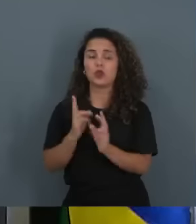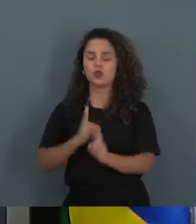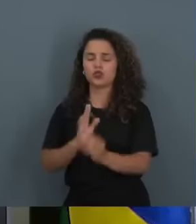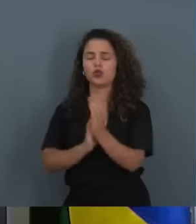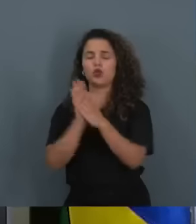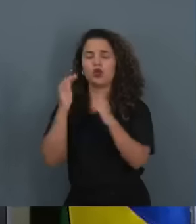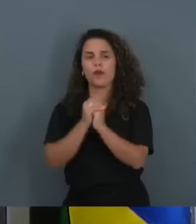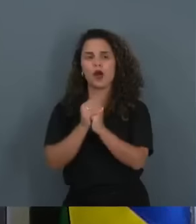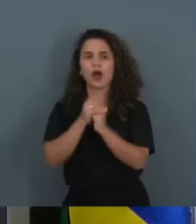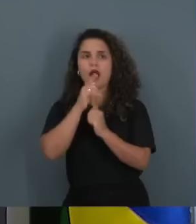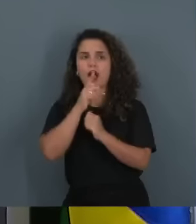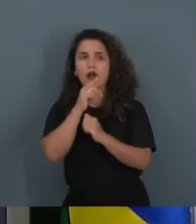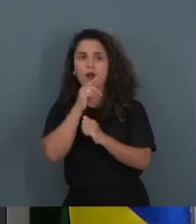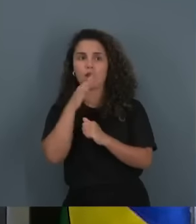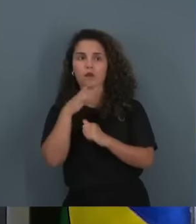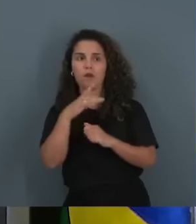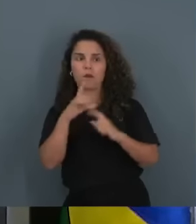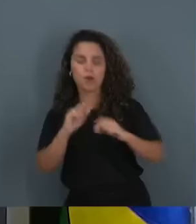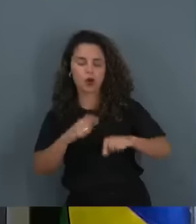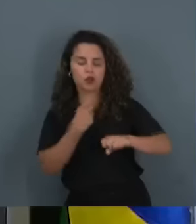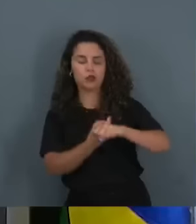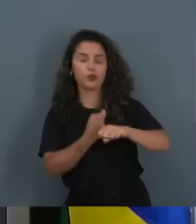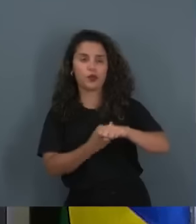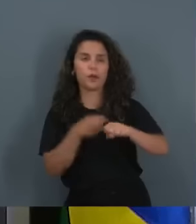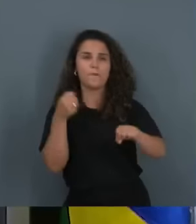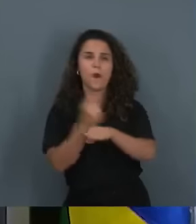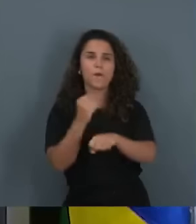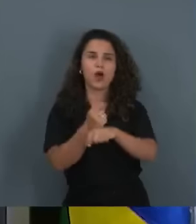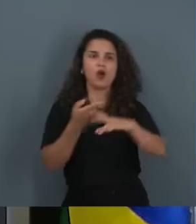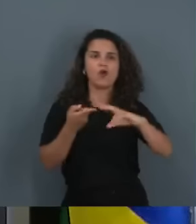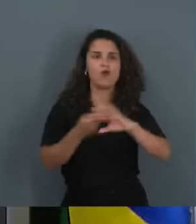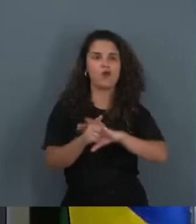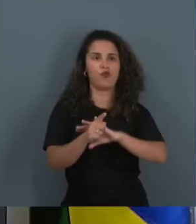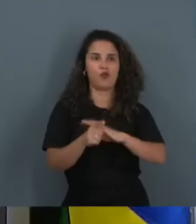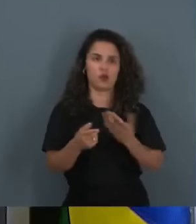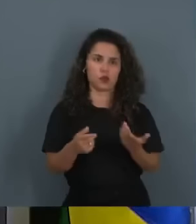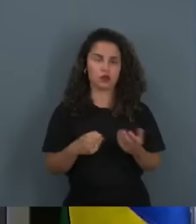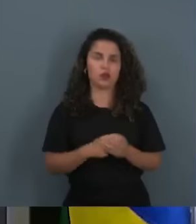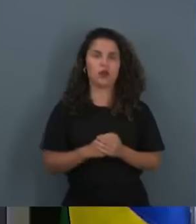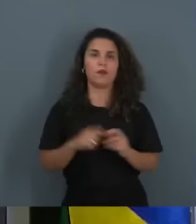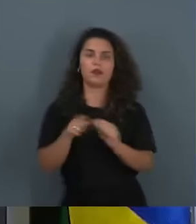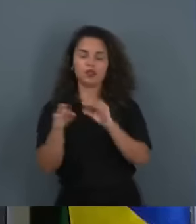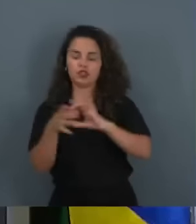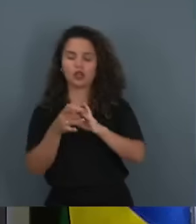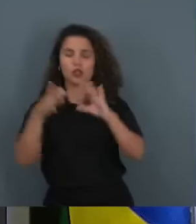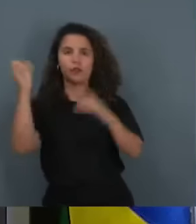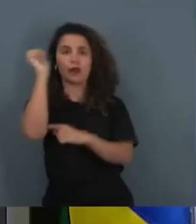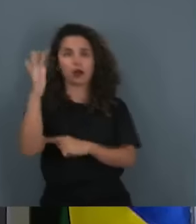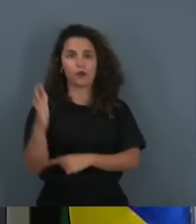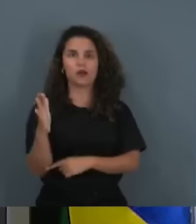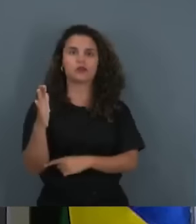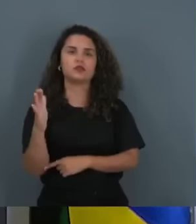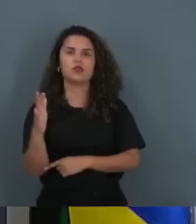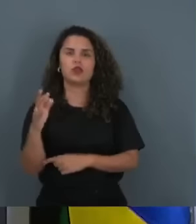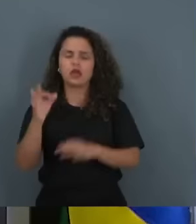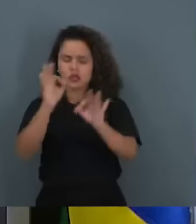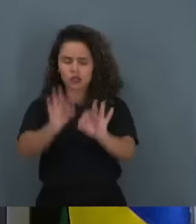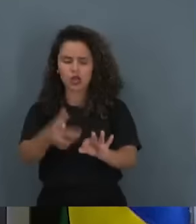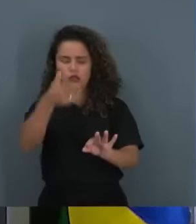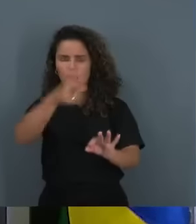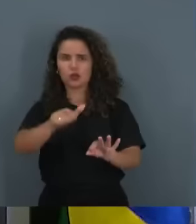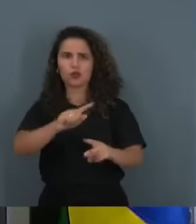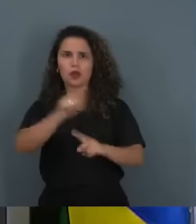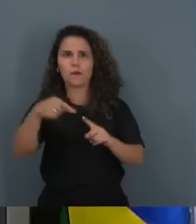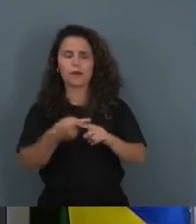bate até que fura. Continue orando para a gente libertar, fazer a redenção do Brasil, que vai dar certo. Não tem mais